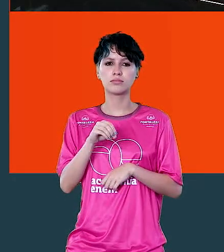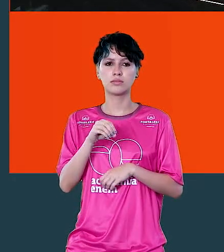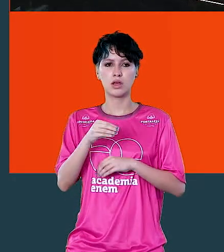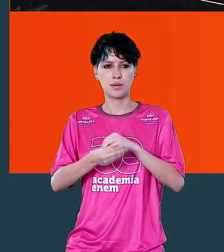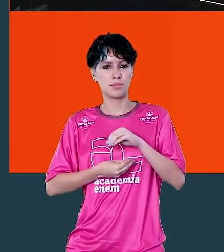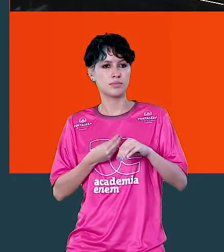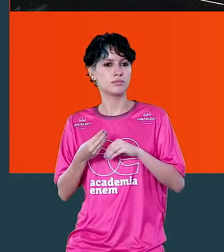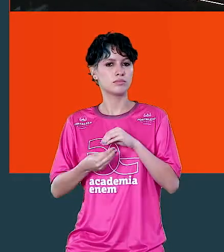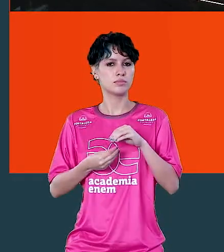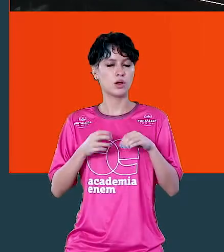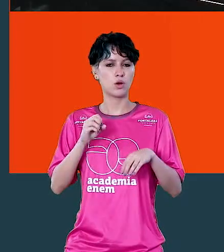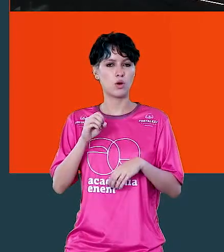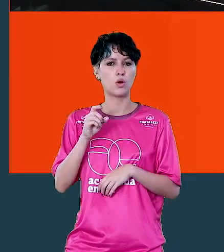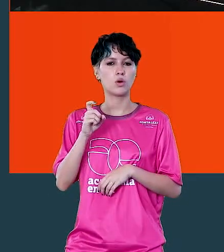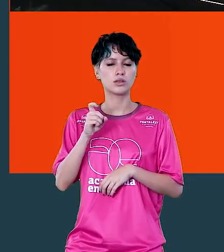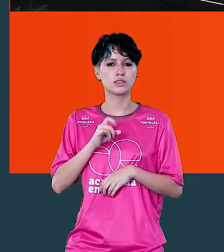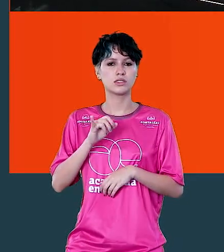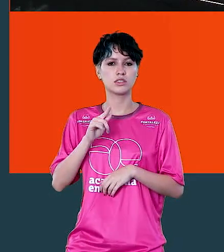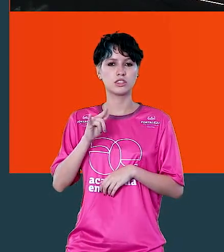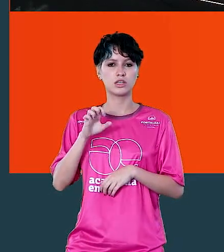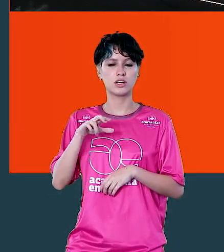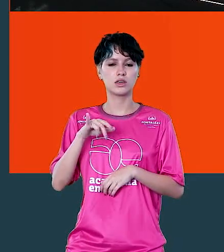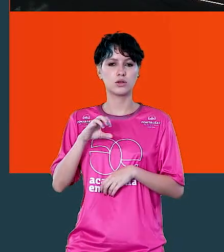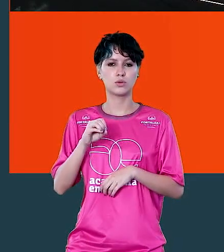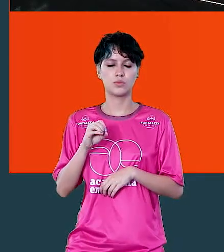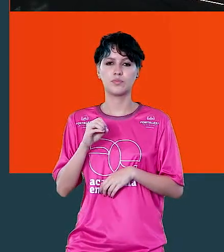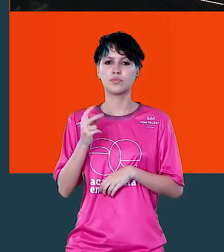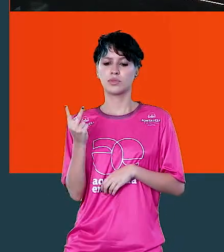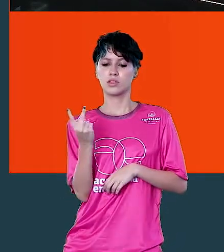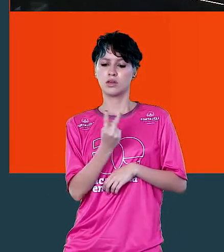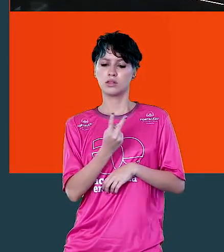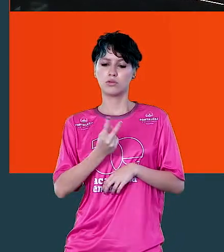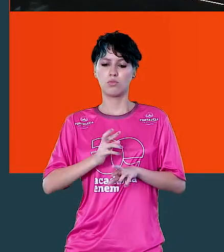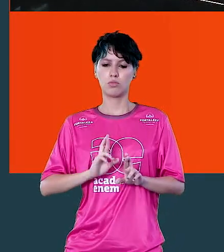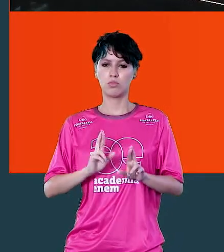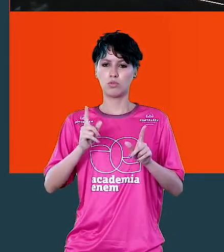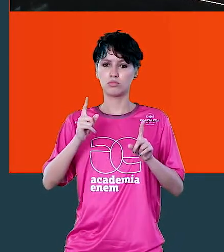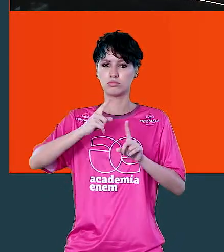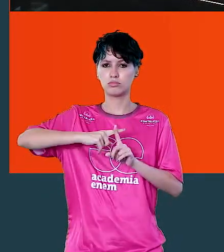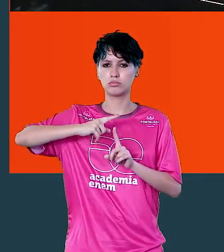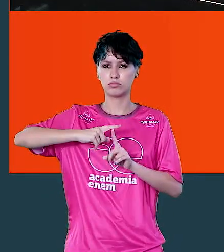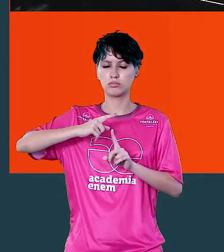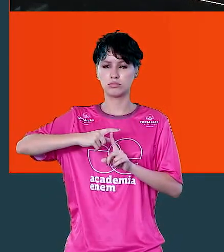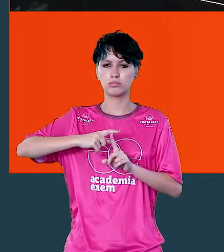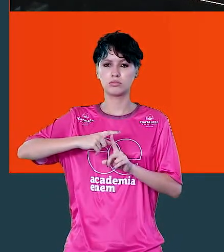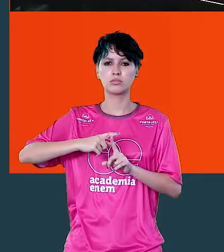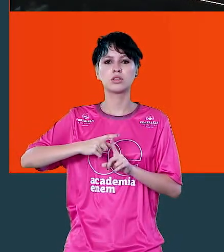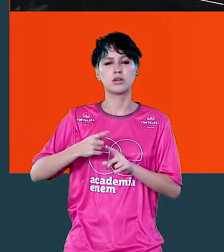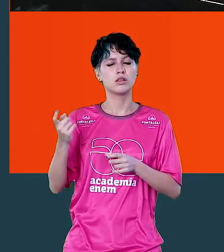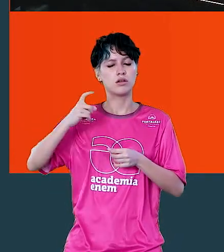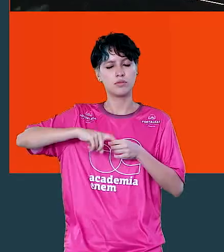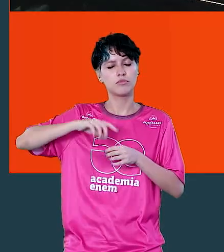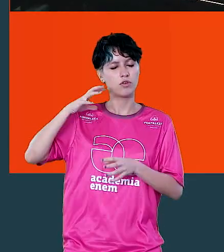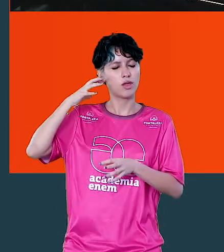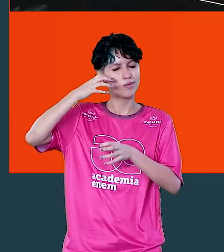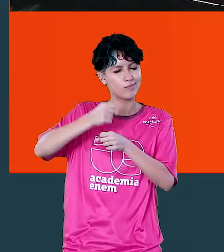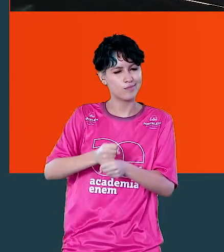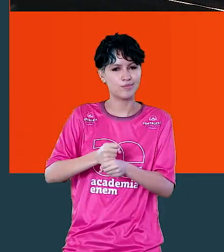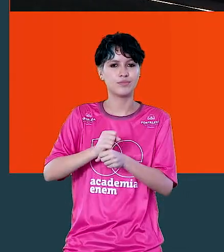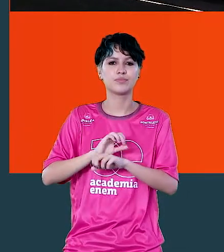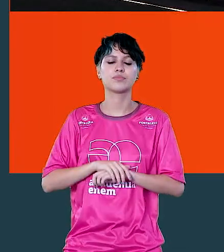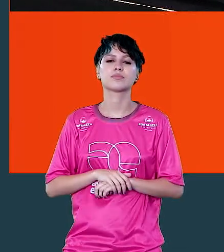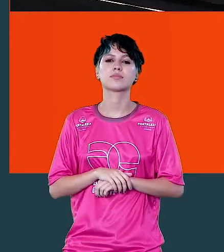por oxigênio. São 2 elementos químicos diferentes. Então vamos recapitular. Quando a gente